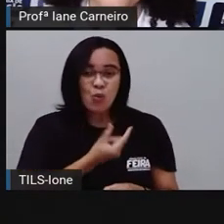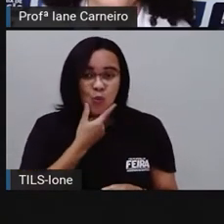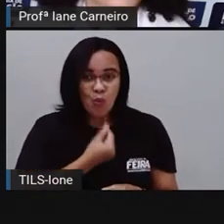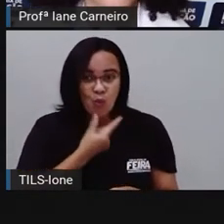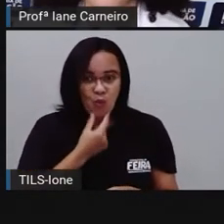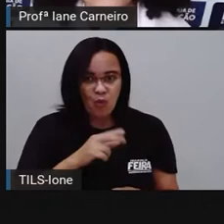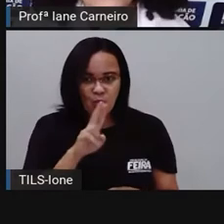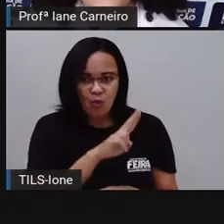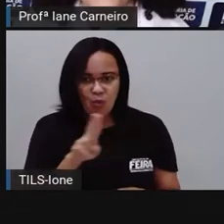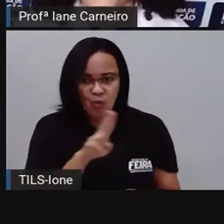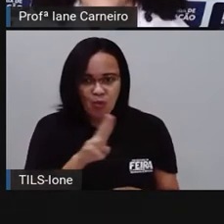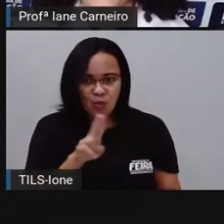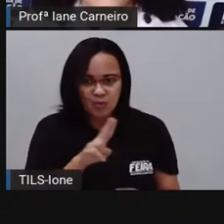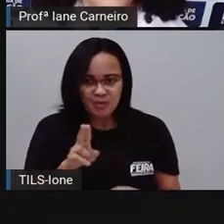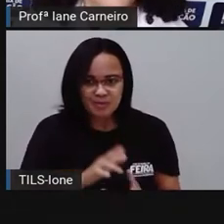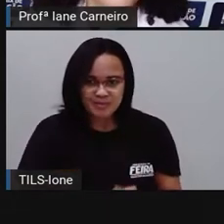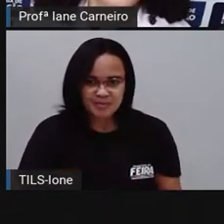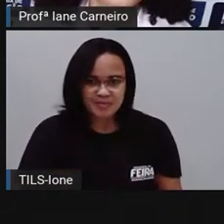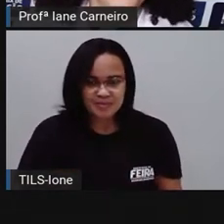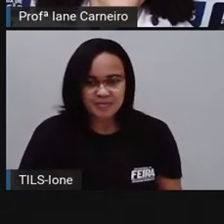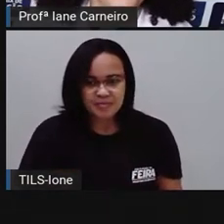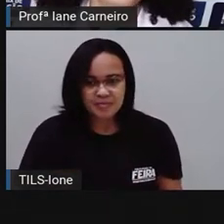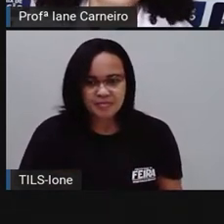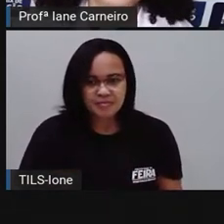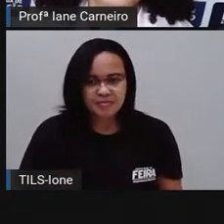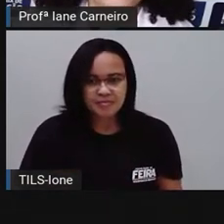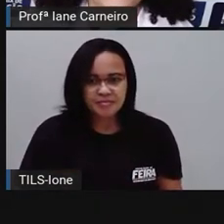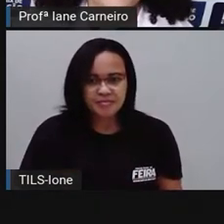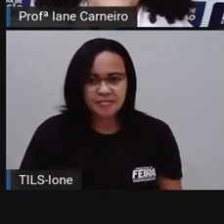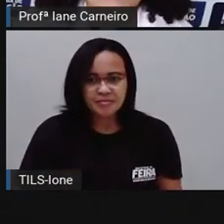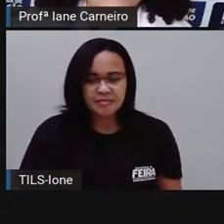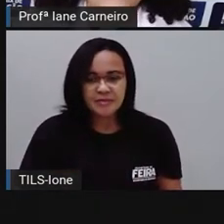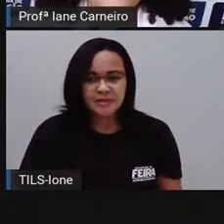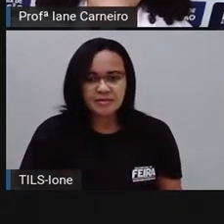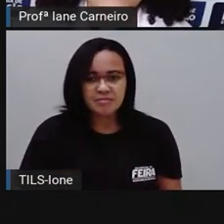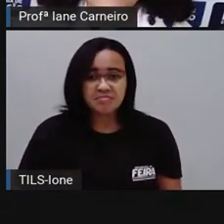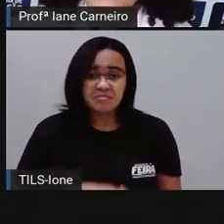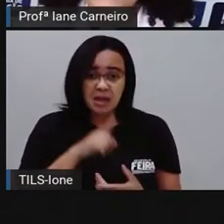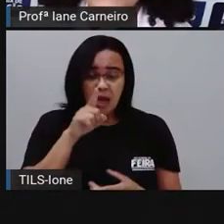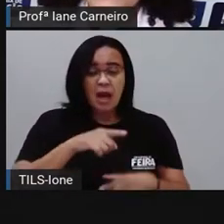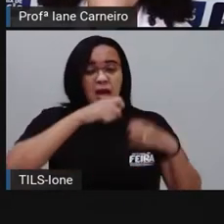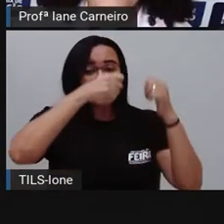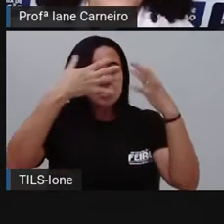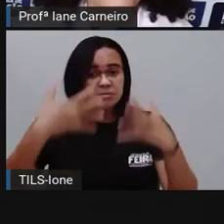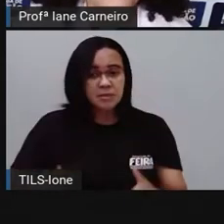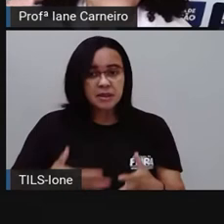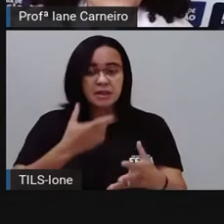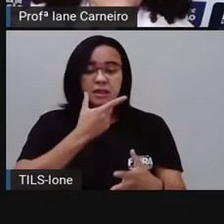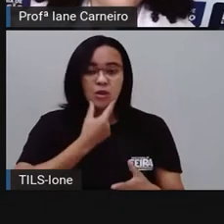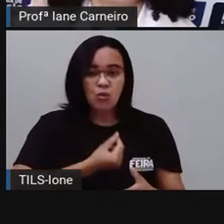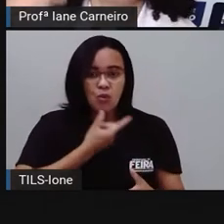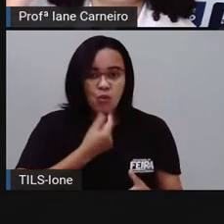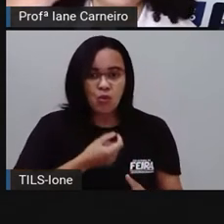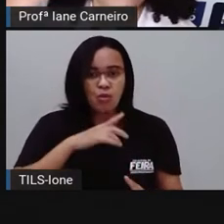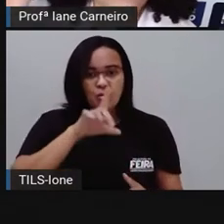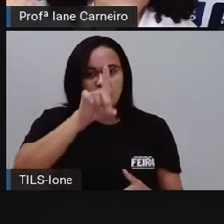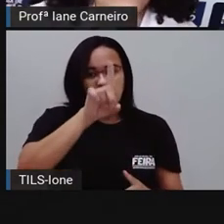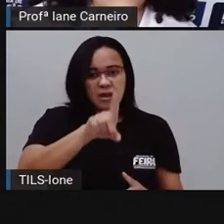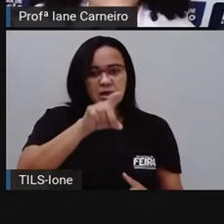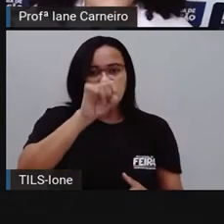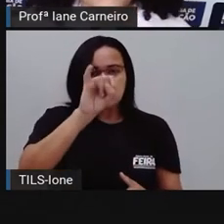A produção não ajudou a Pro, né? Ó, ele fala, né? Diorina fala o seguinte: eu sou